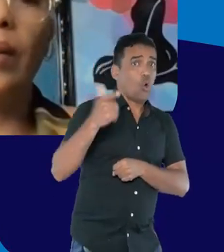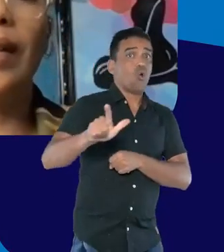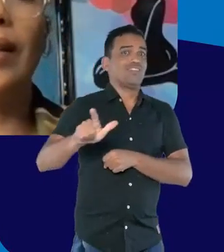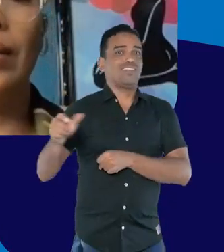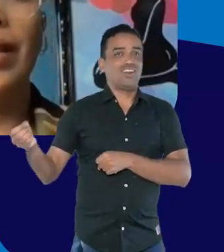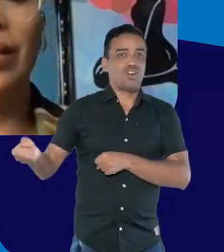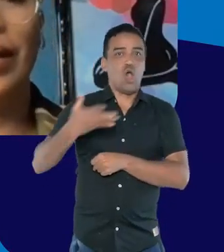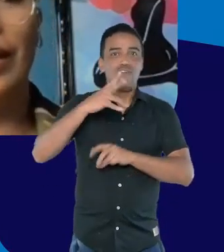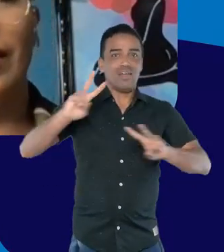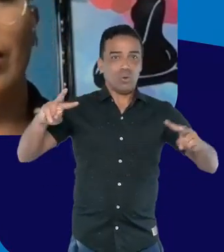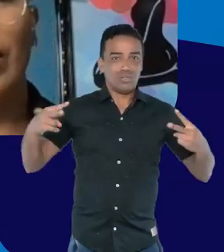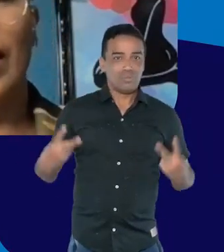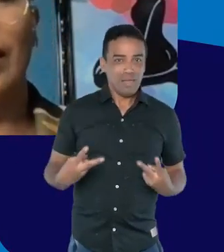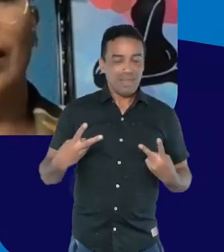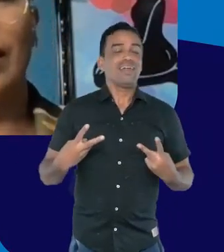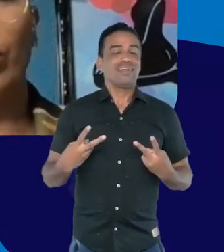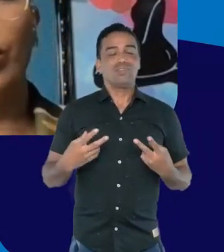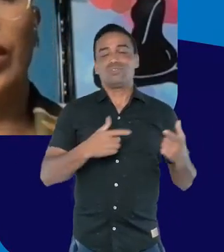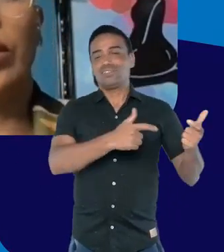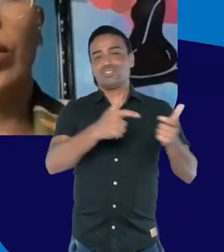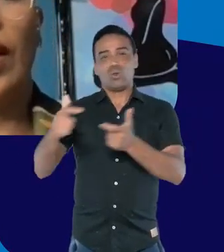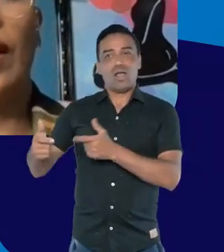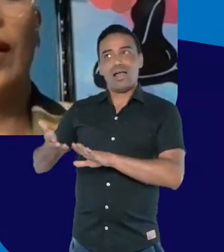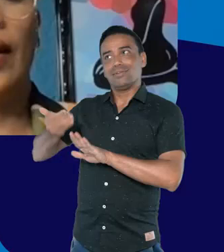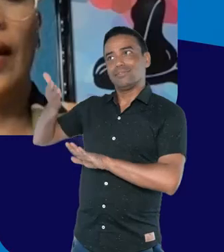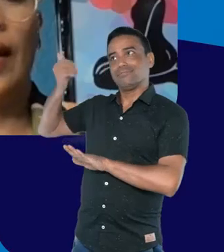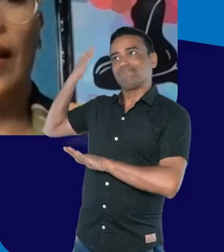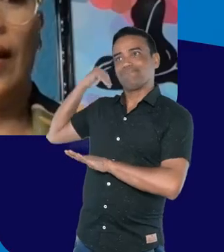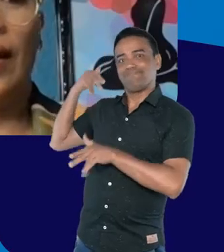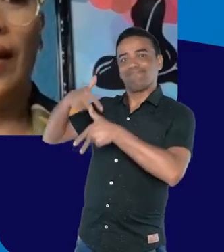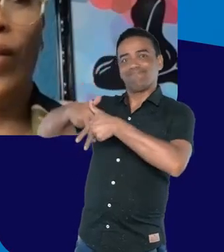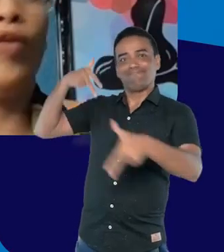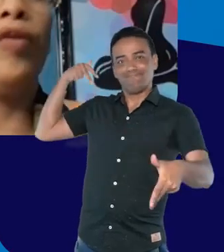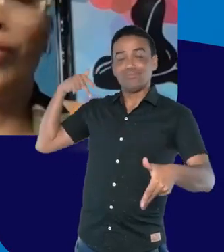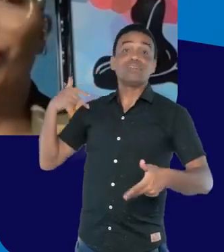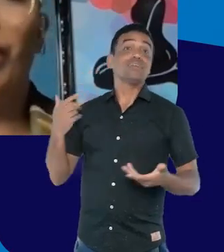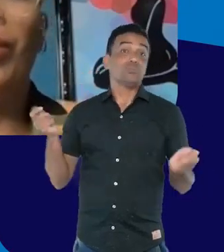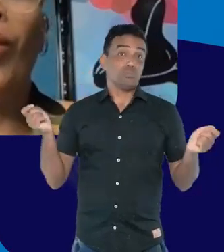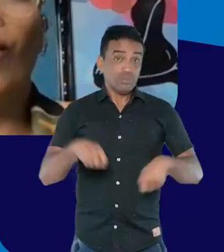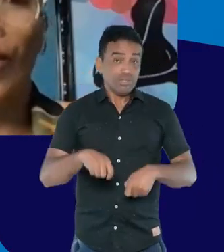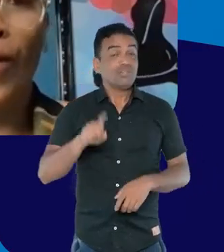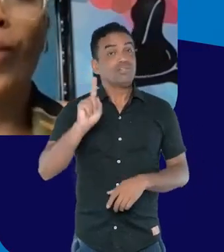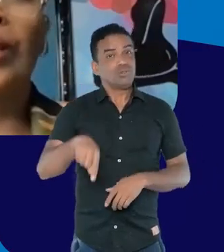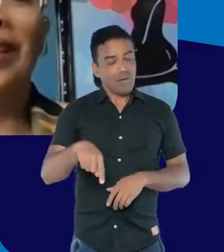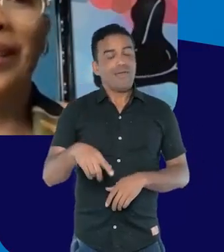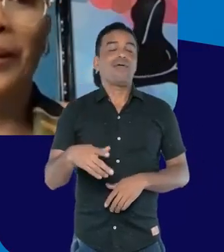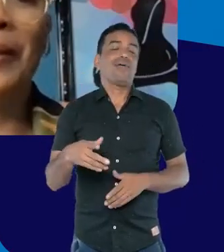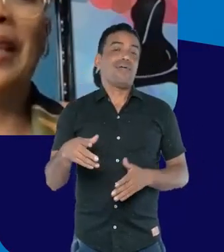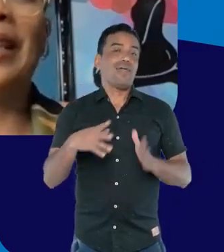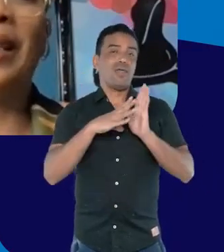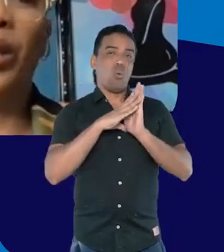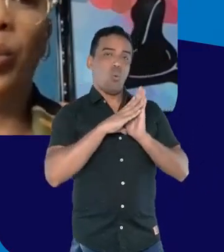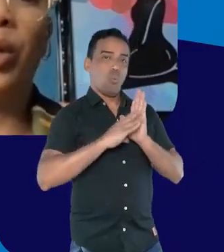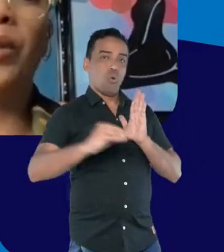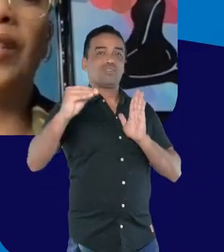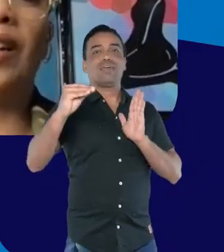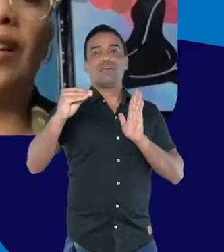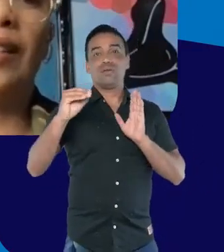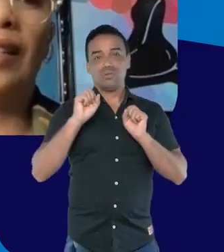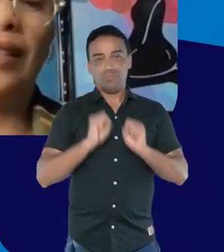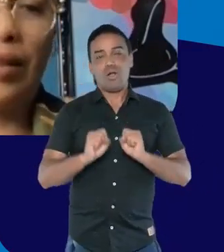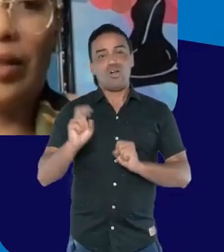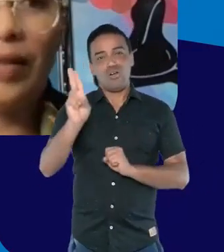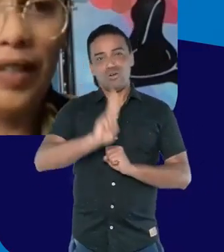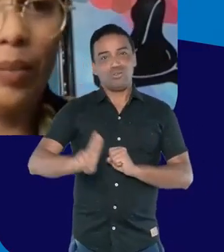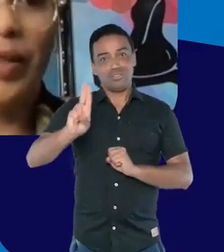partir do reconhecimento desses lugares. Então, por isso é um framework, um modelo que a gente pode